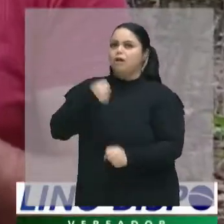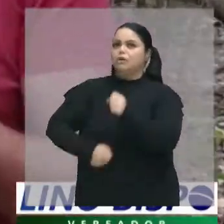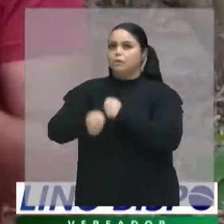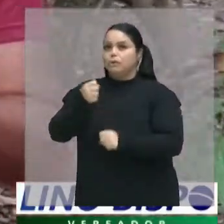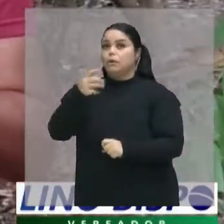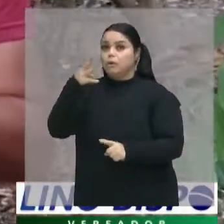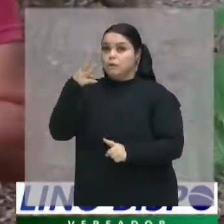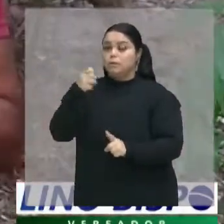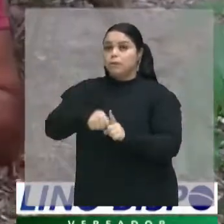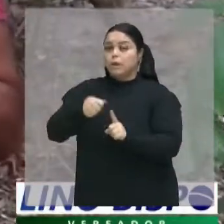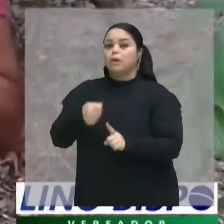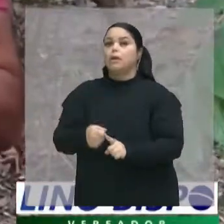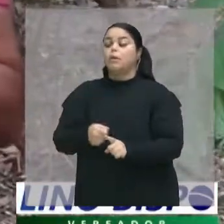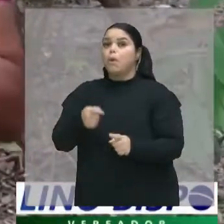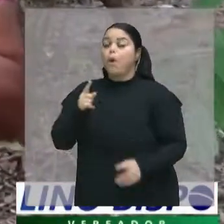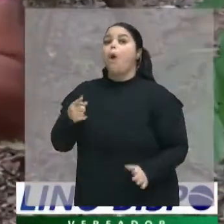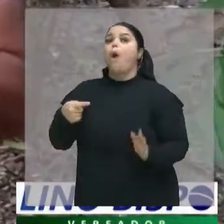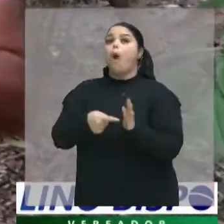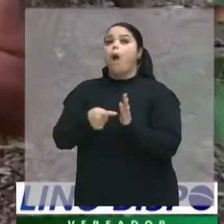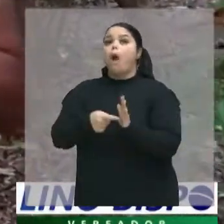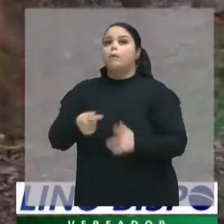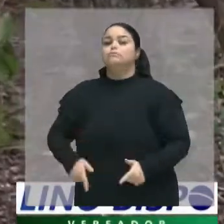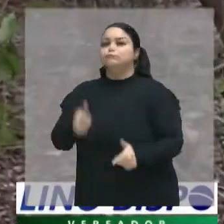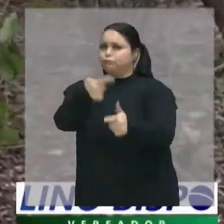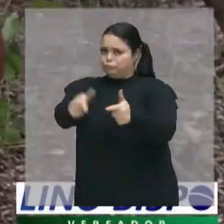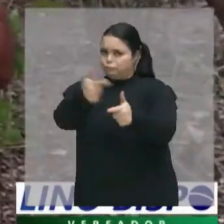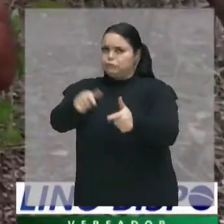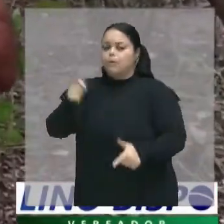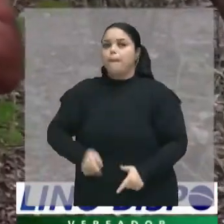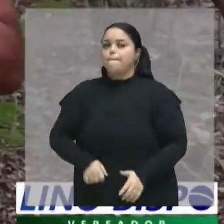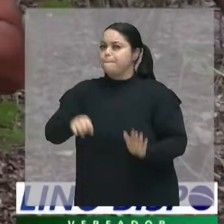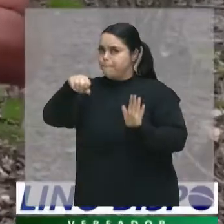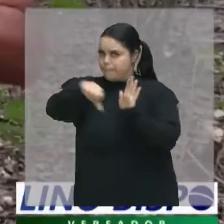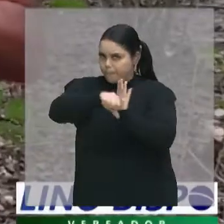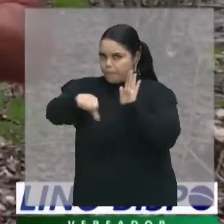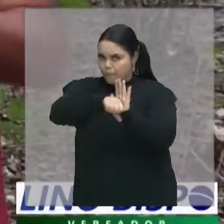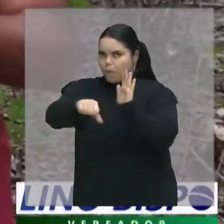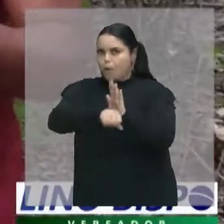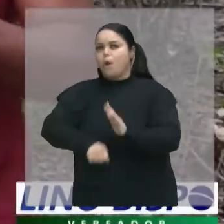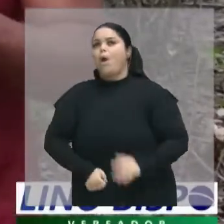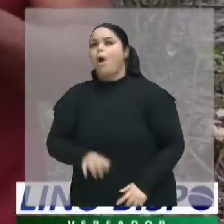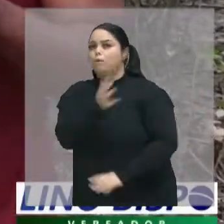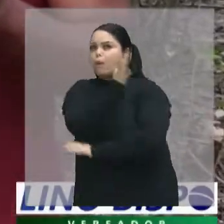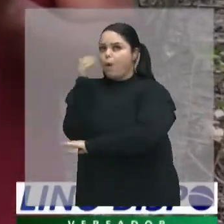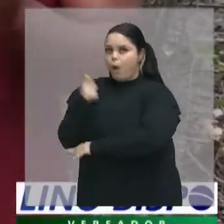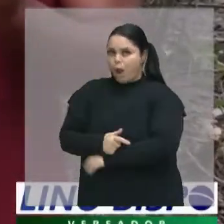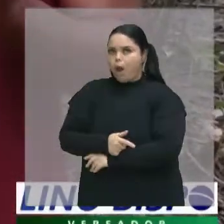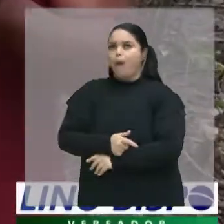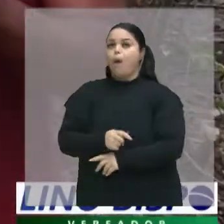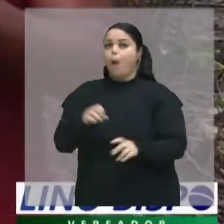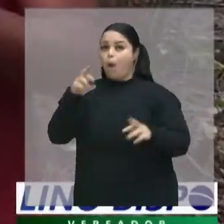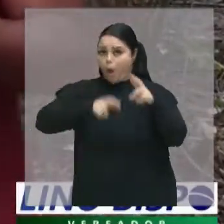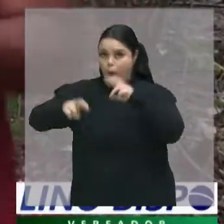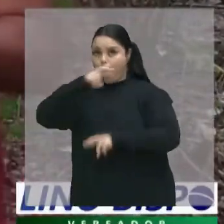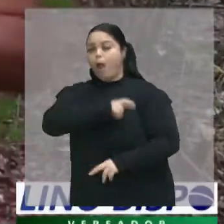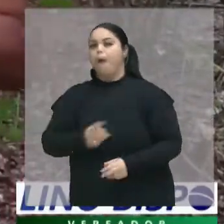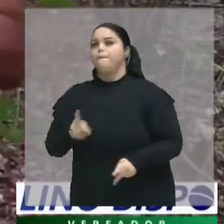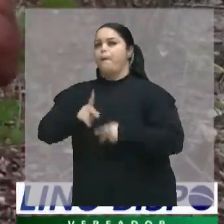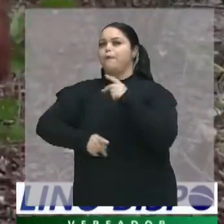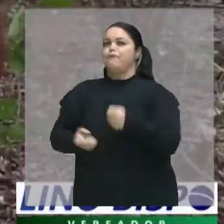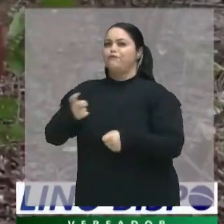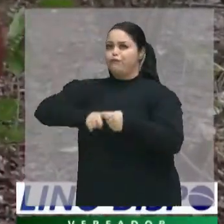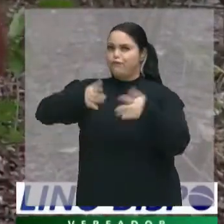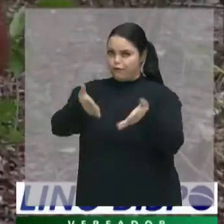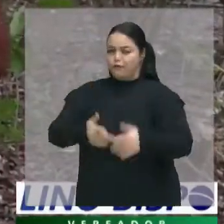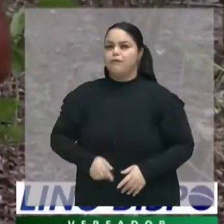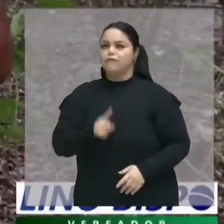atrás? Fragamos uma situação de crime ambiental. Como fiscal da população, eu estou voltando aqui hoje,